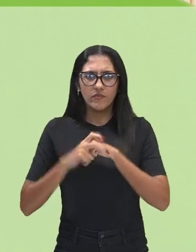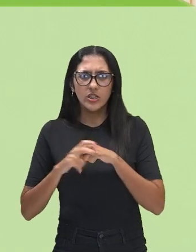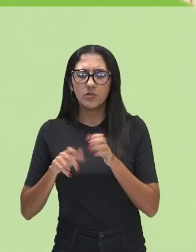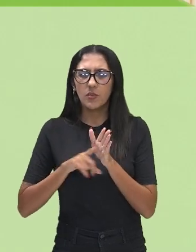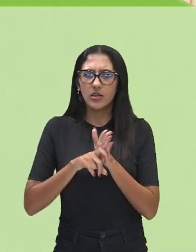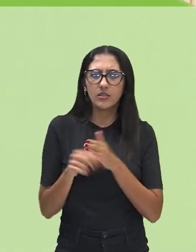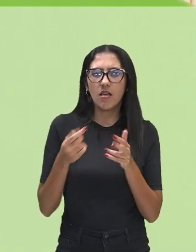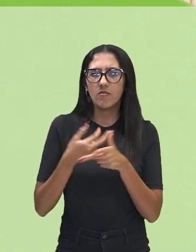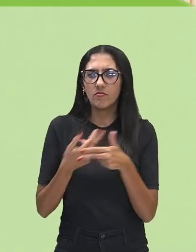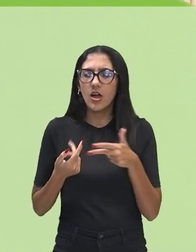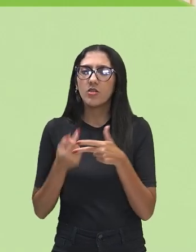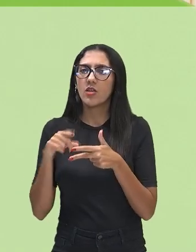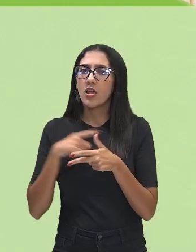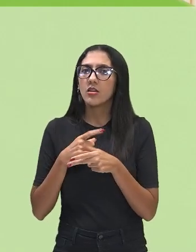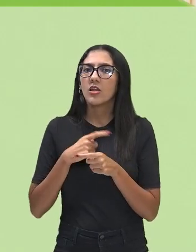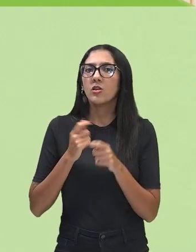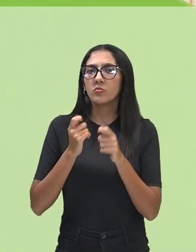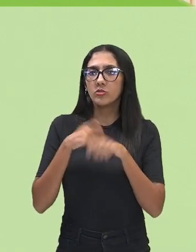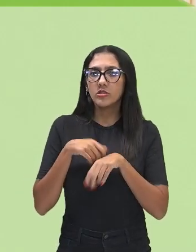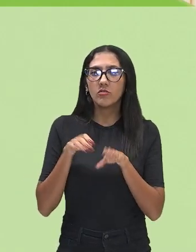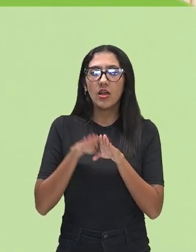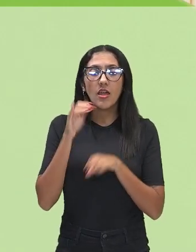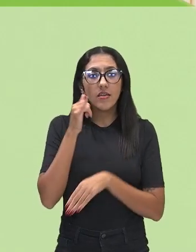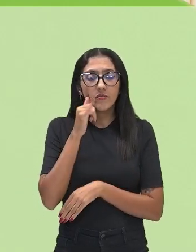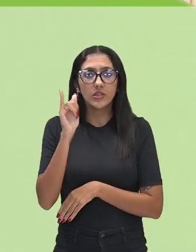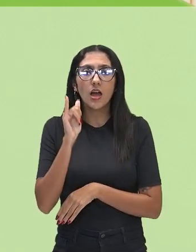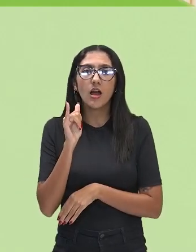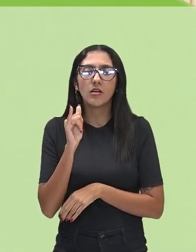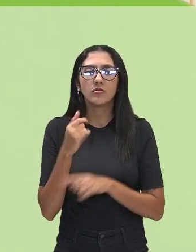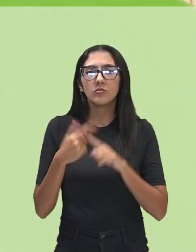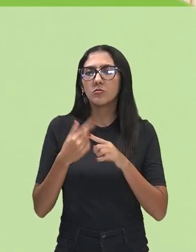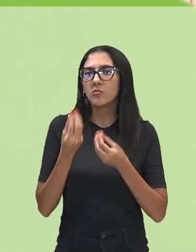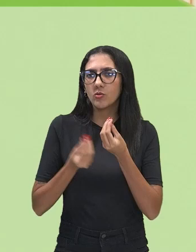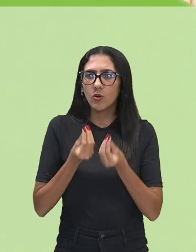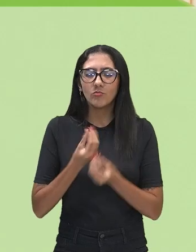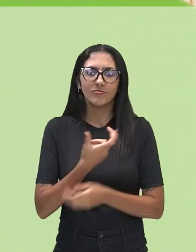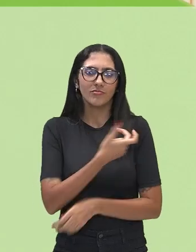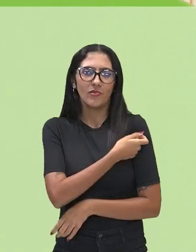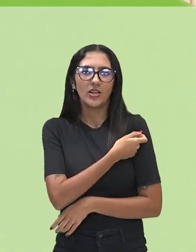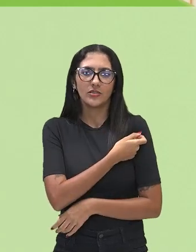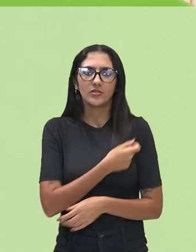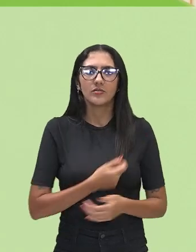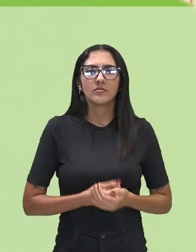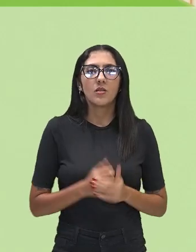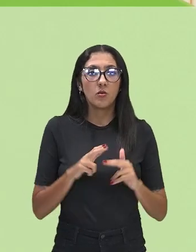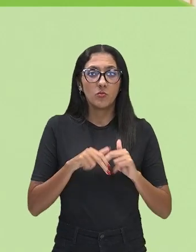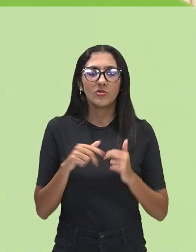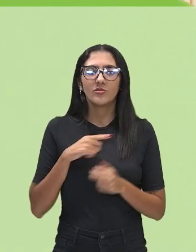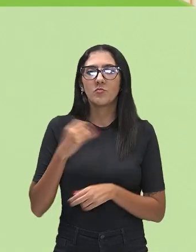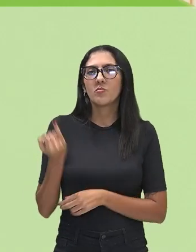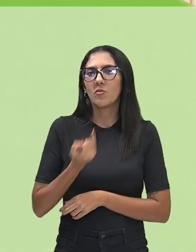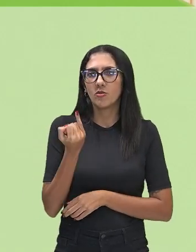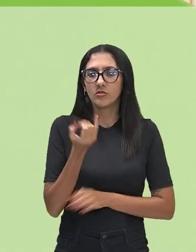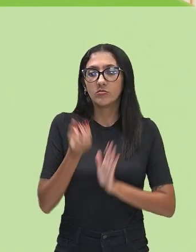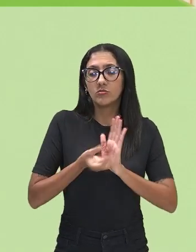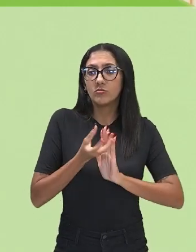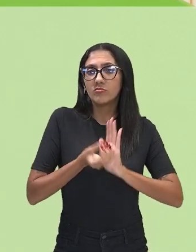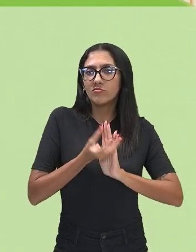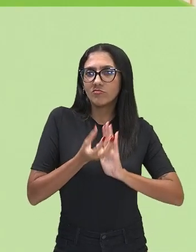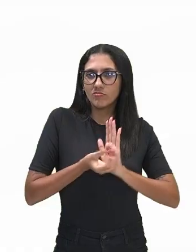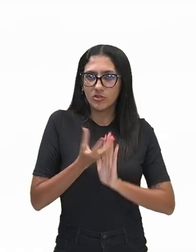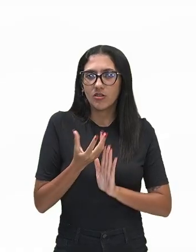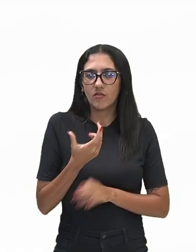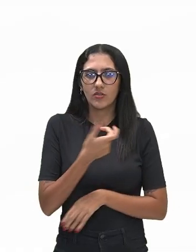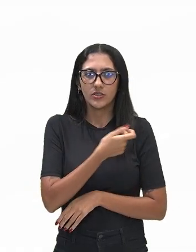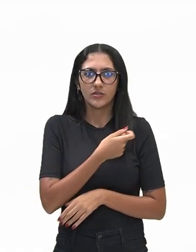doenças, eles podem ser combatidos por meio de vacinas. E aí nós temos toda a importância da produção das vacinas.